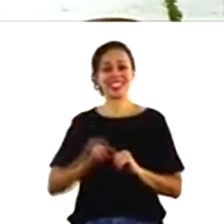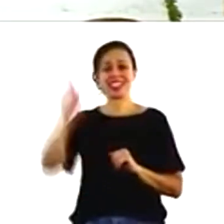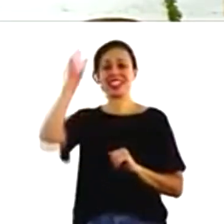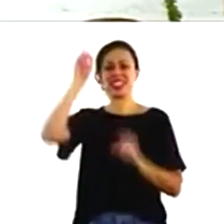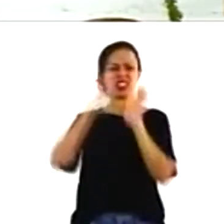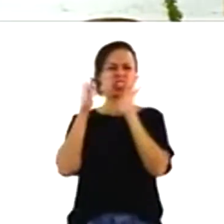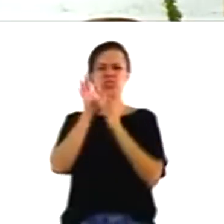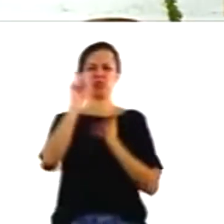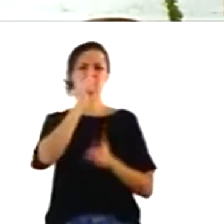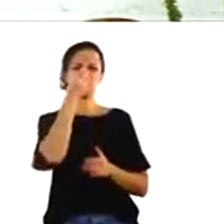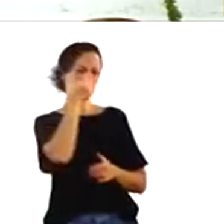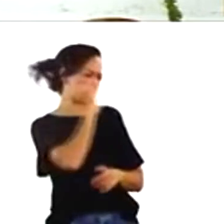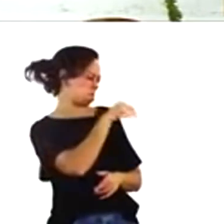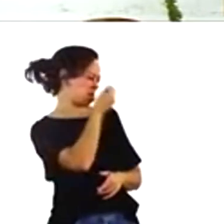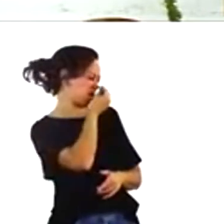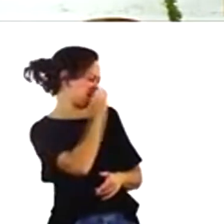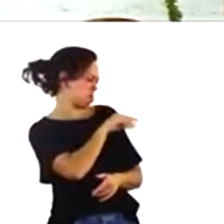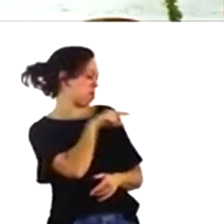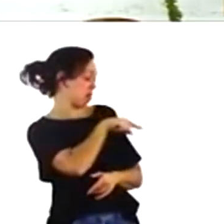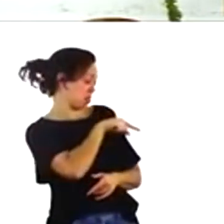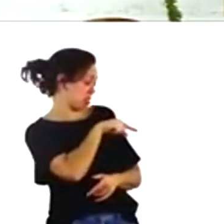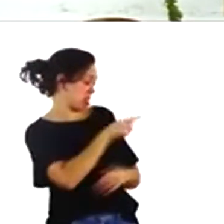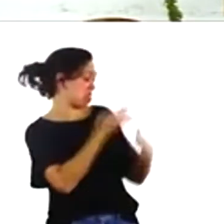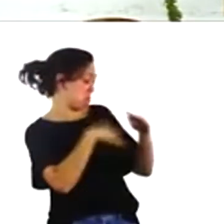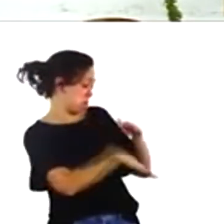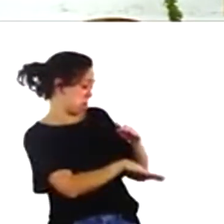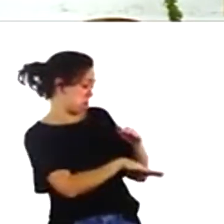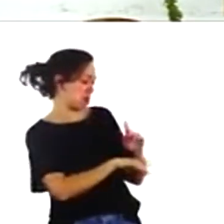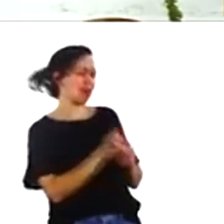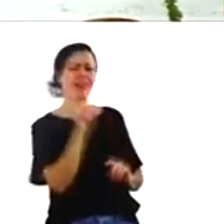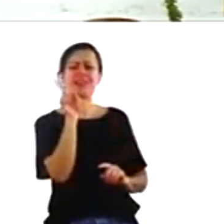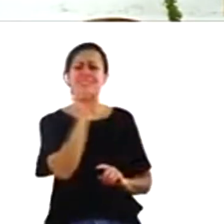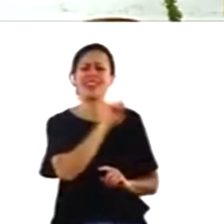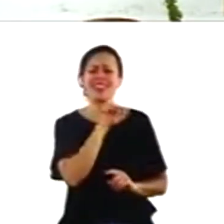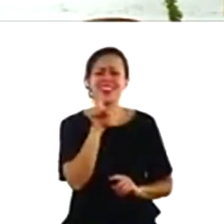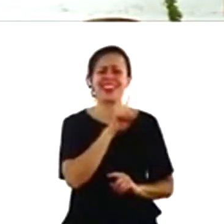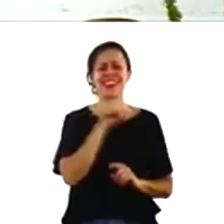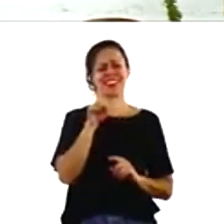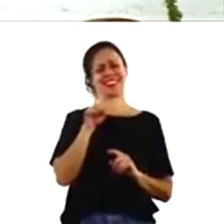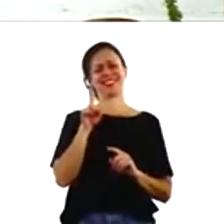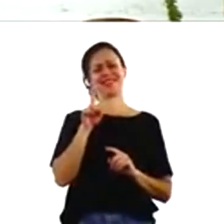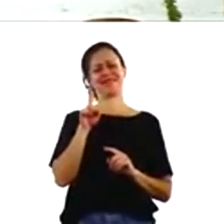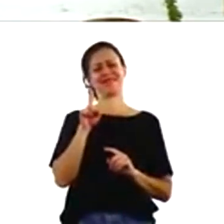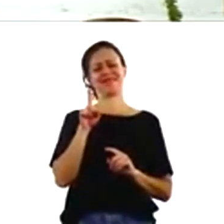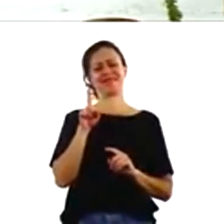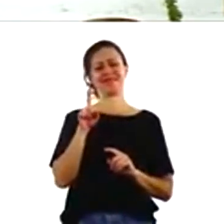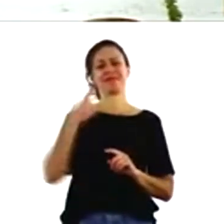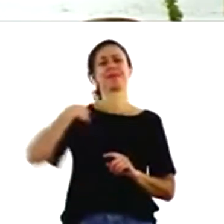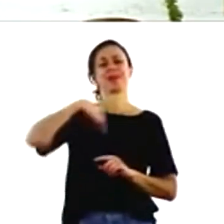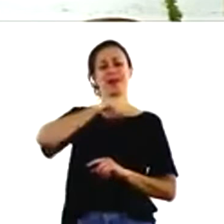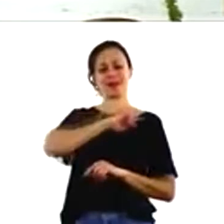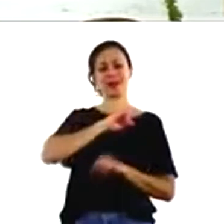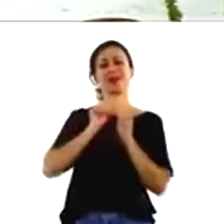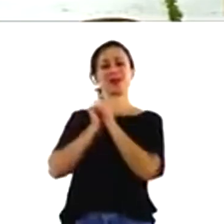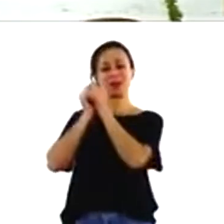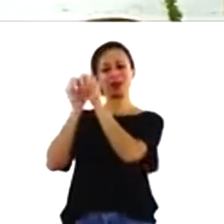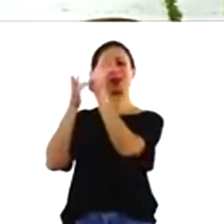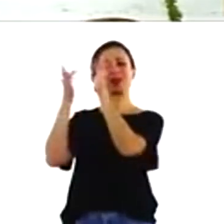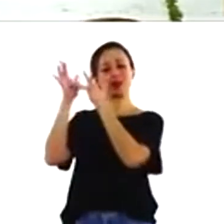debaixo da autoridade de Jesus Cristo, o Filho de Deus.